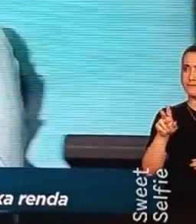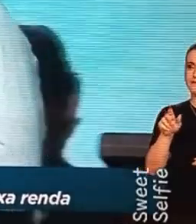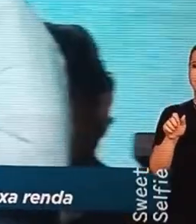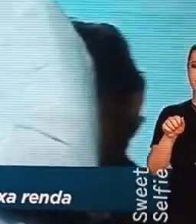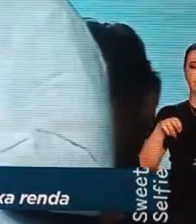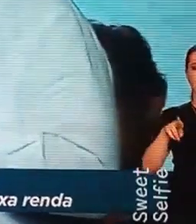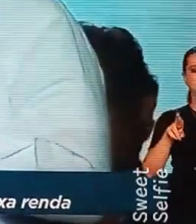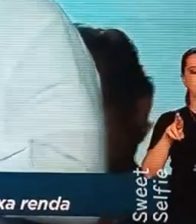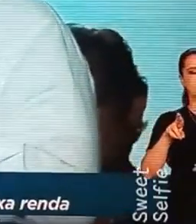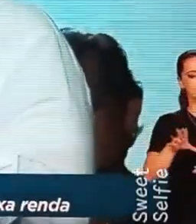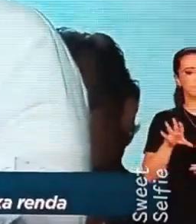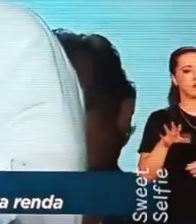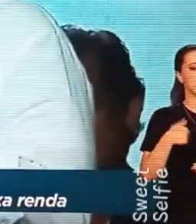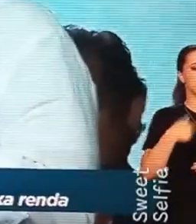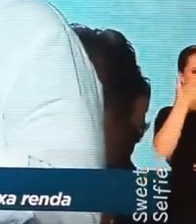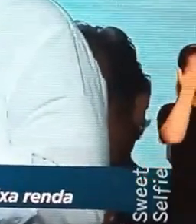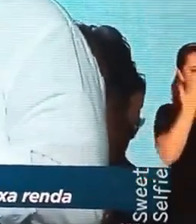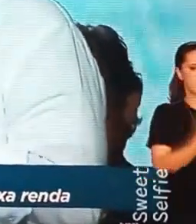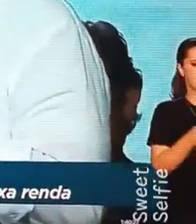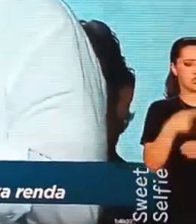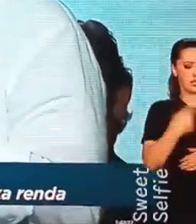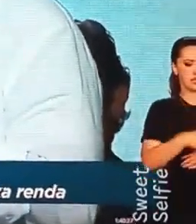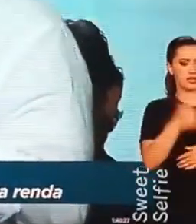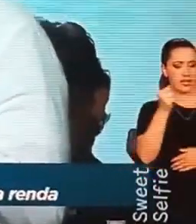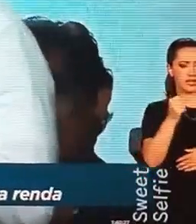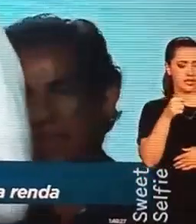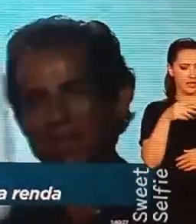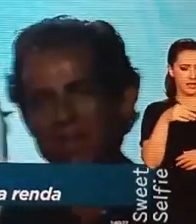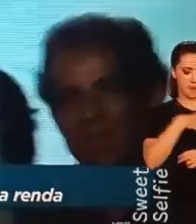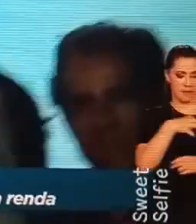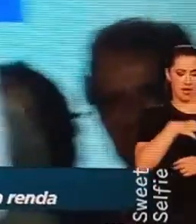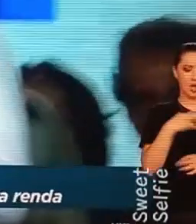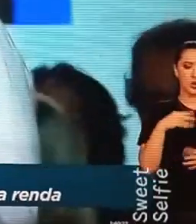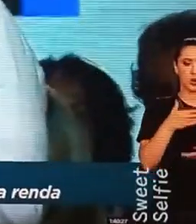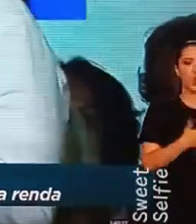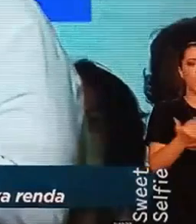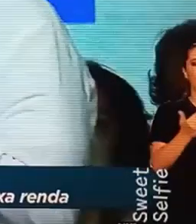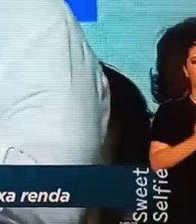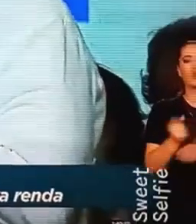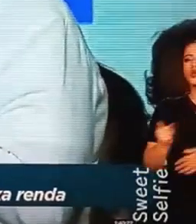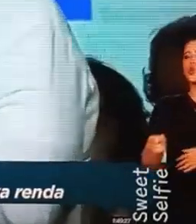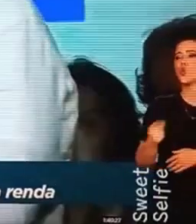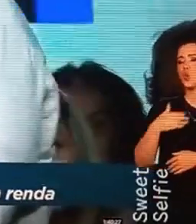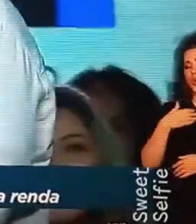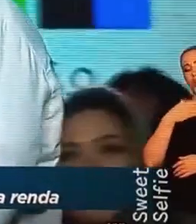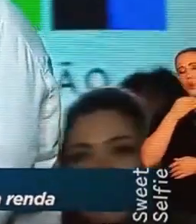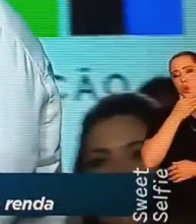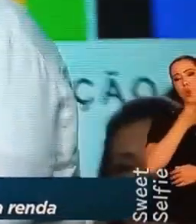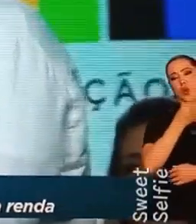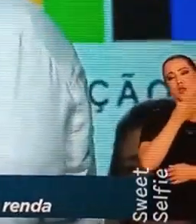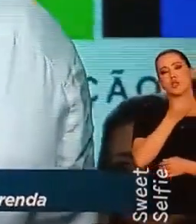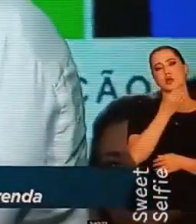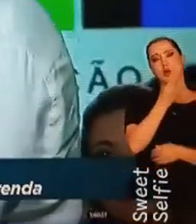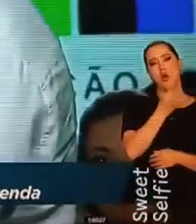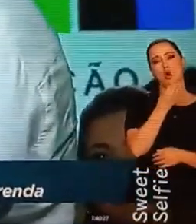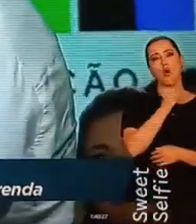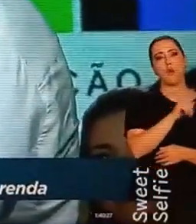esse galego. Esse galego, em 2006, ele era meu